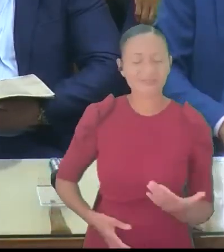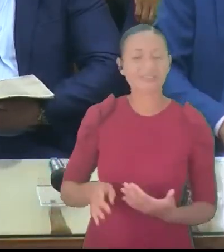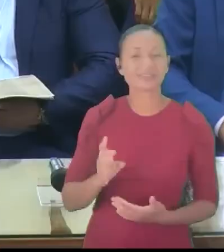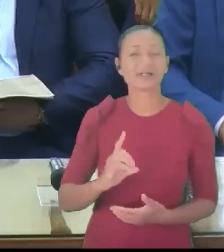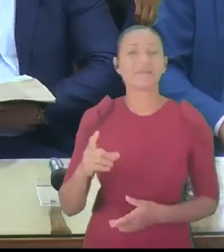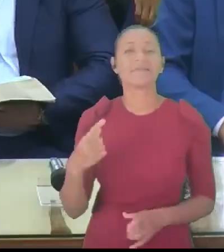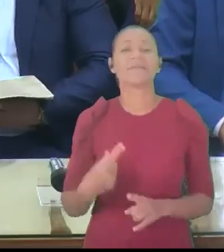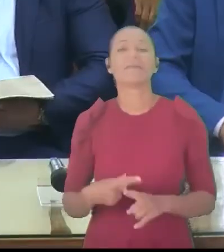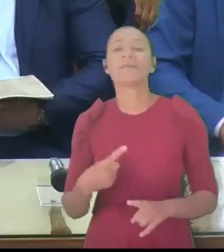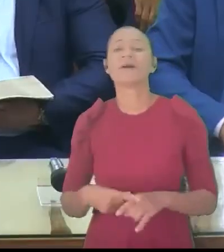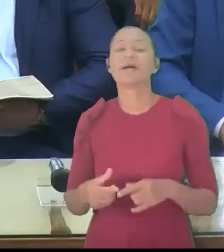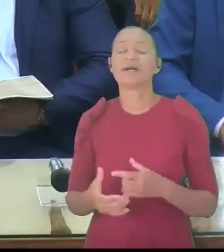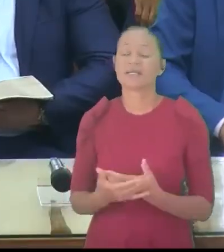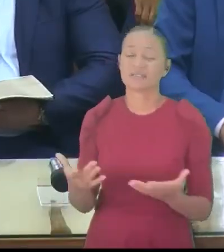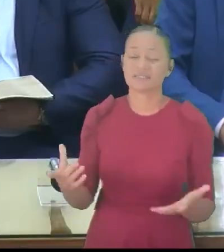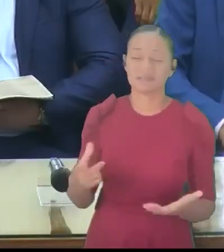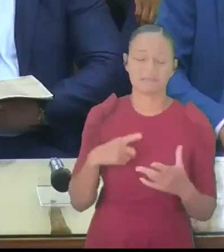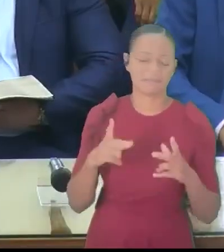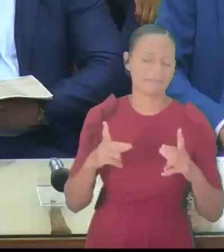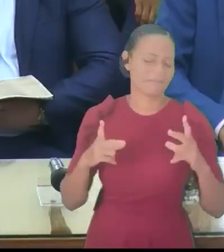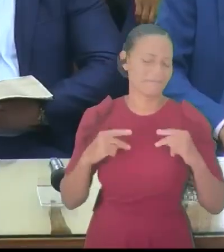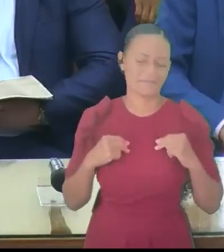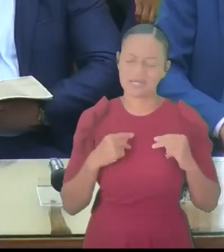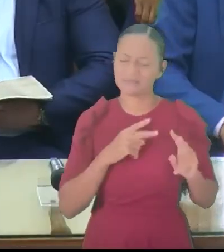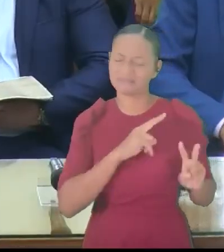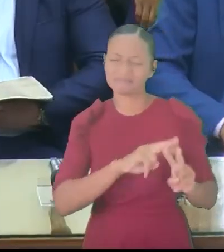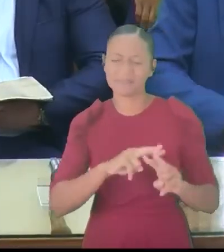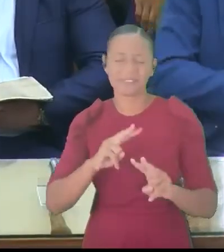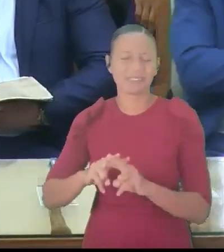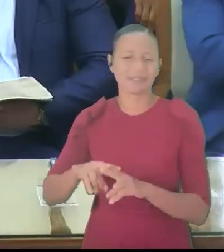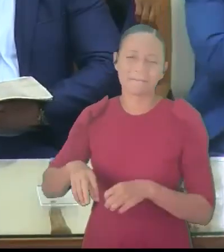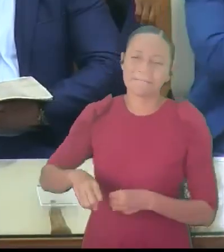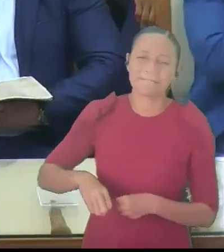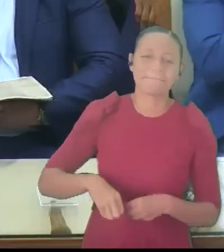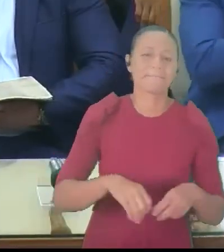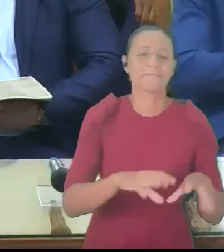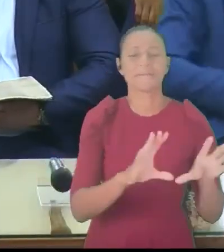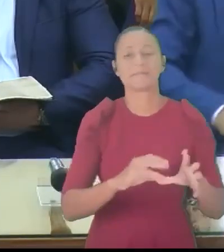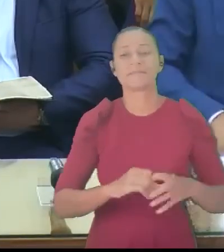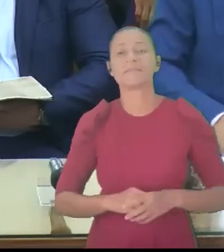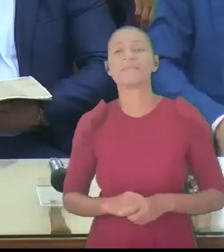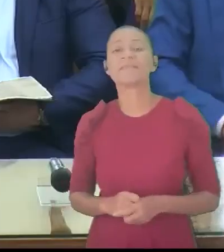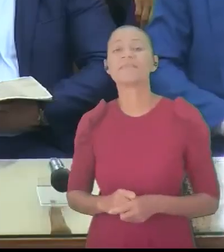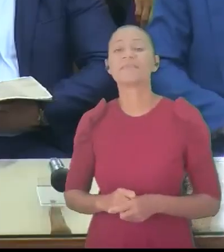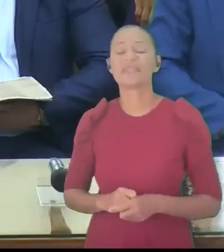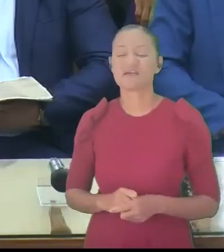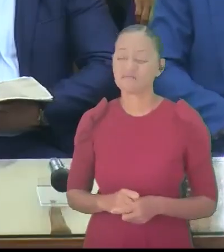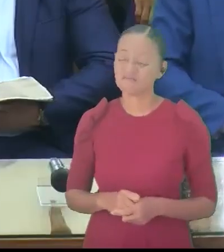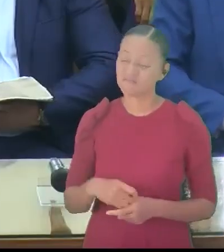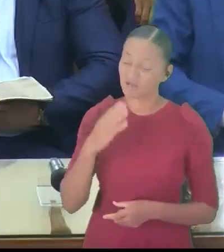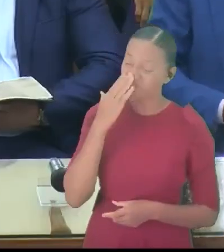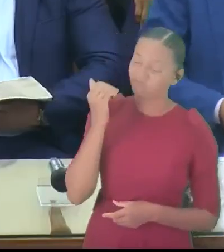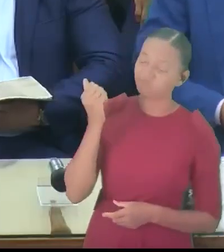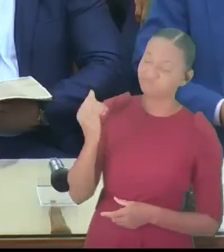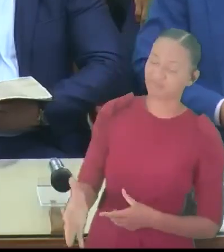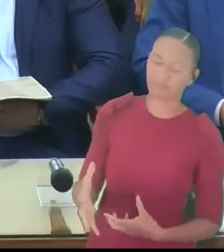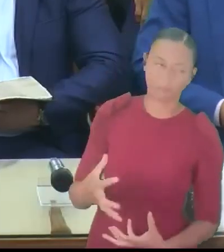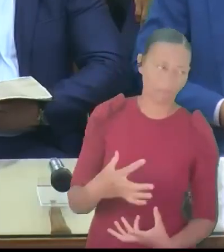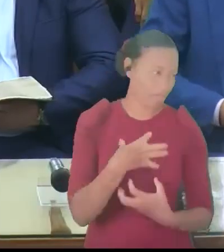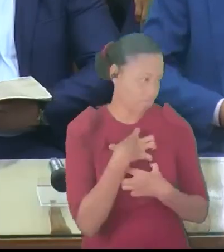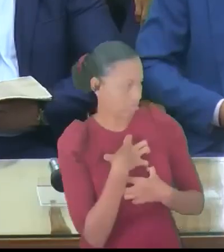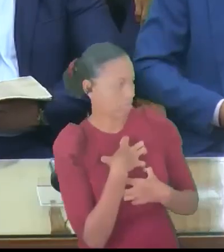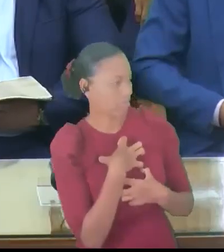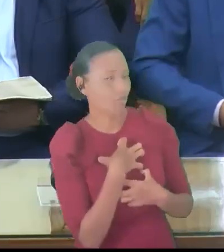Porque eles não merecem ser presos, mas a gente leva preso para humilhar.